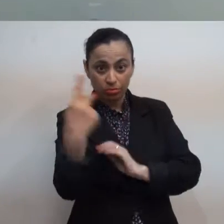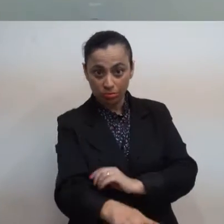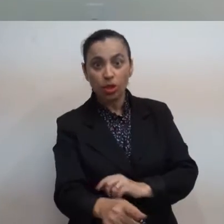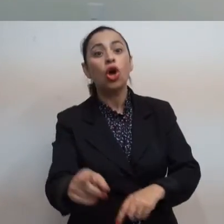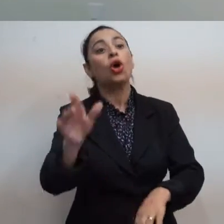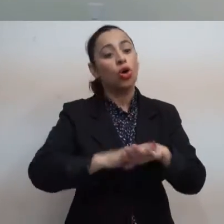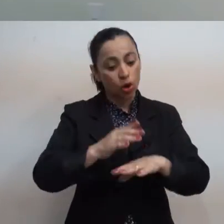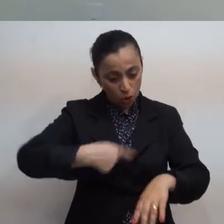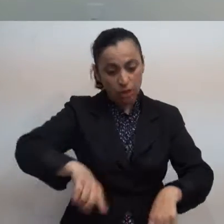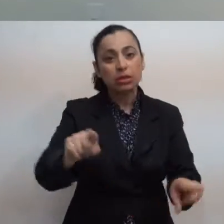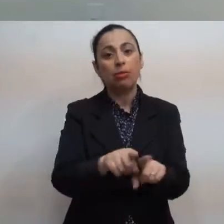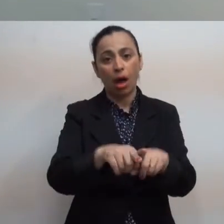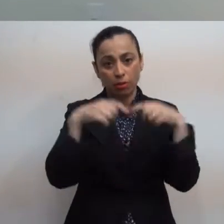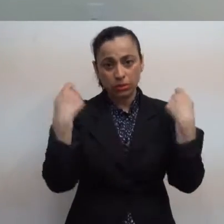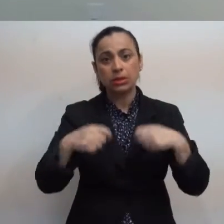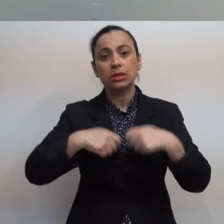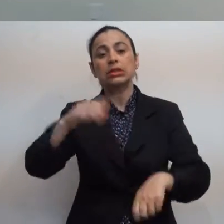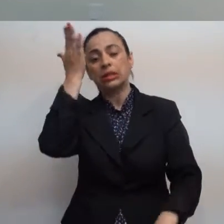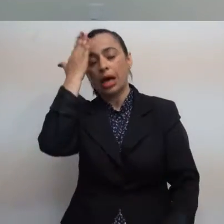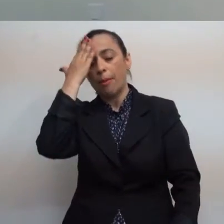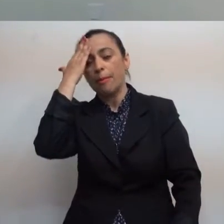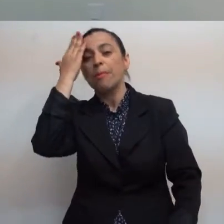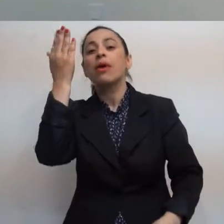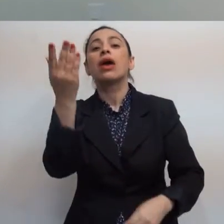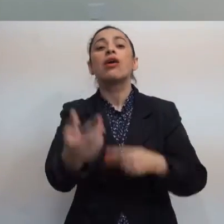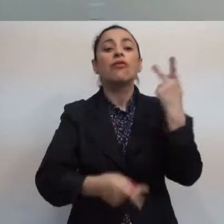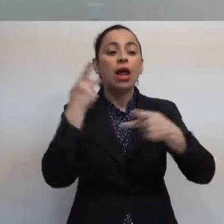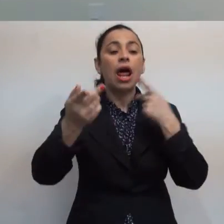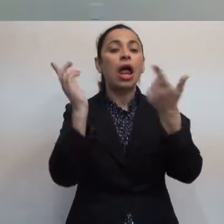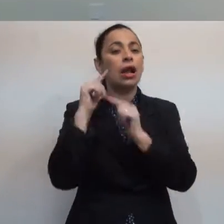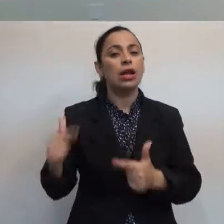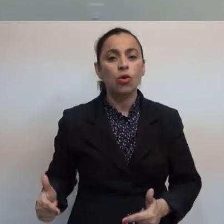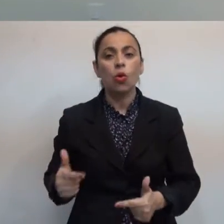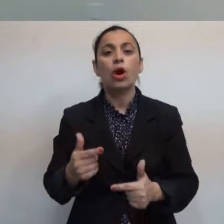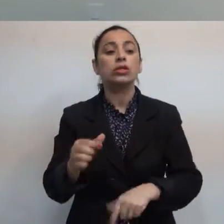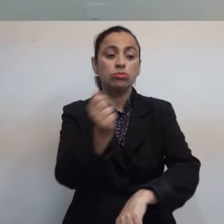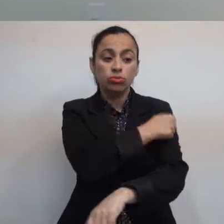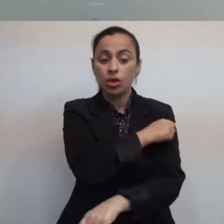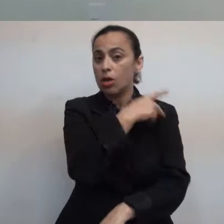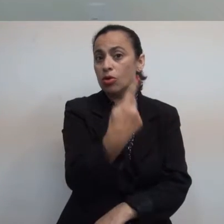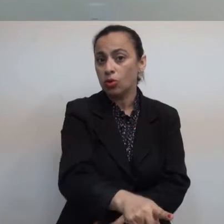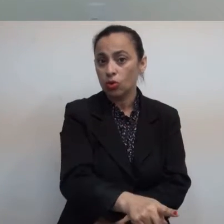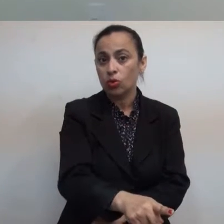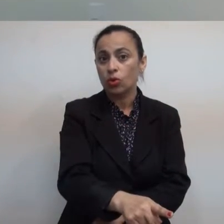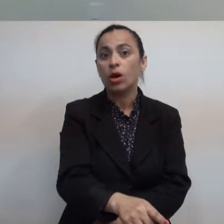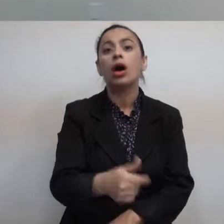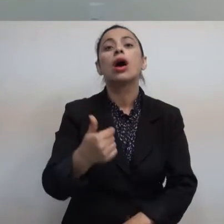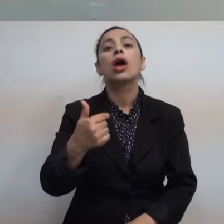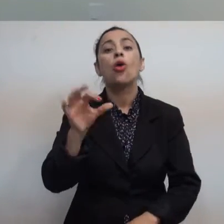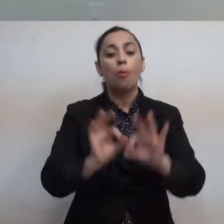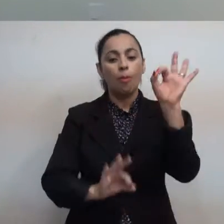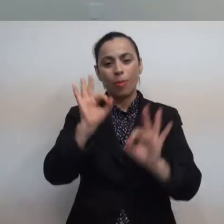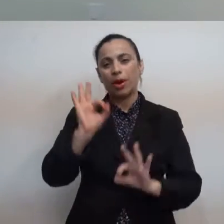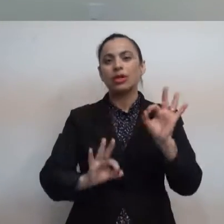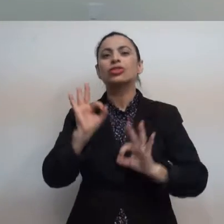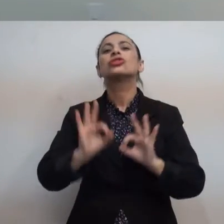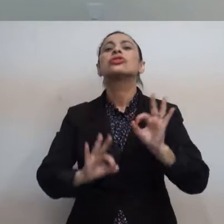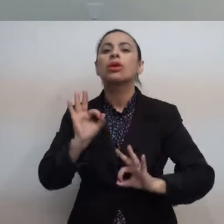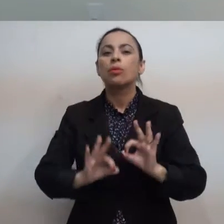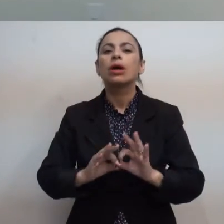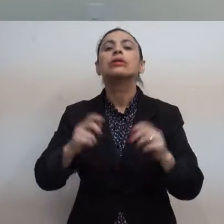essa linguagem, nós também temos que saber falar a linguagem dos alunos. E